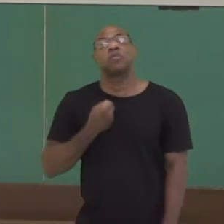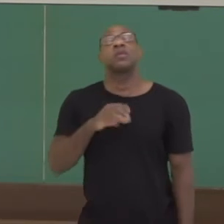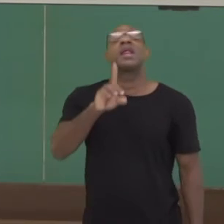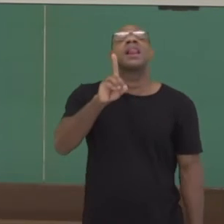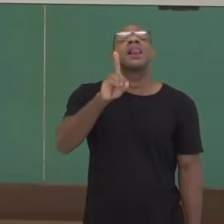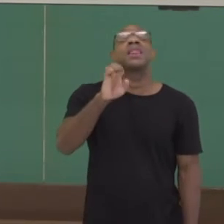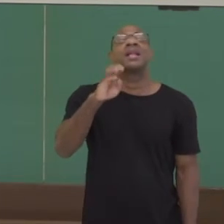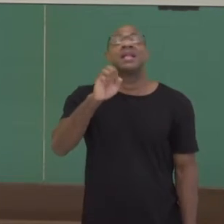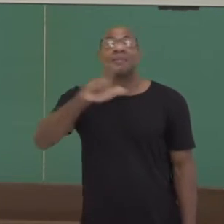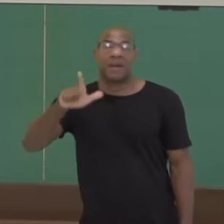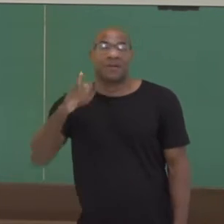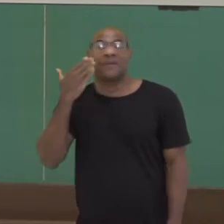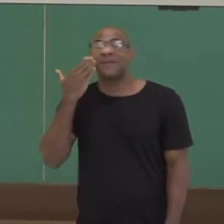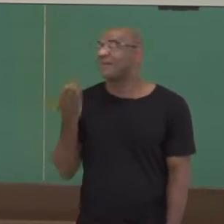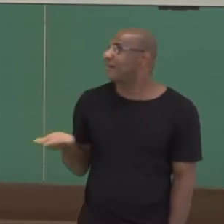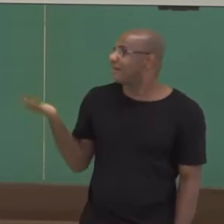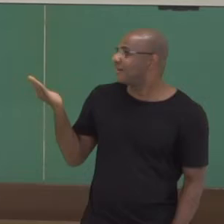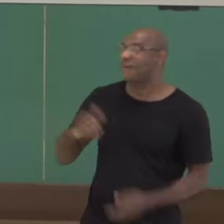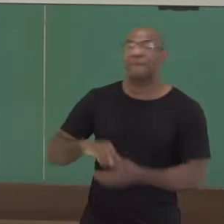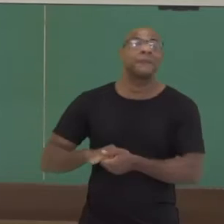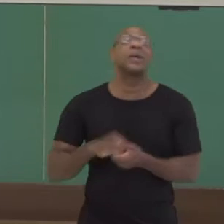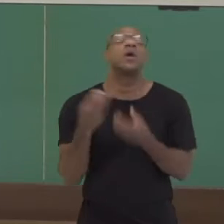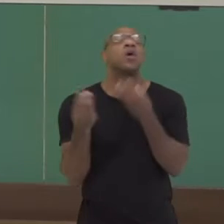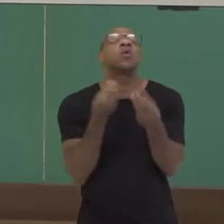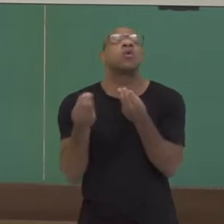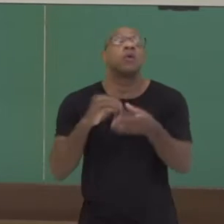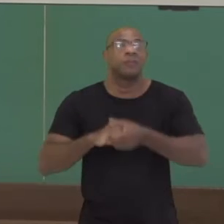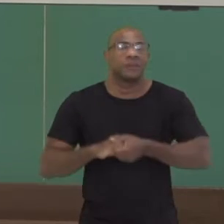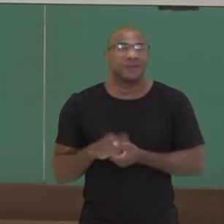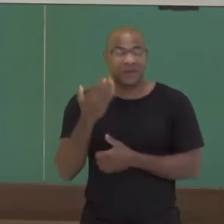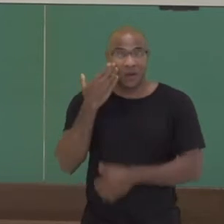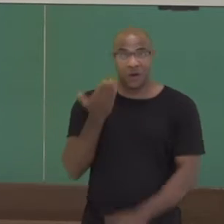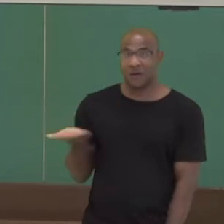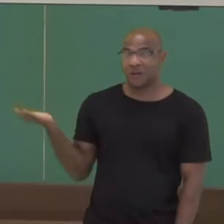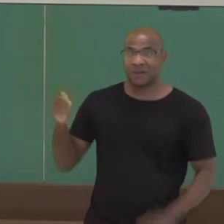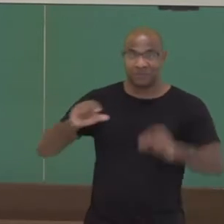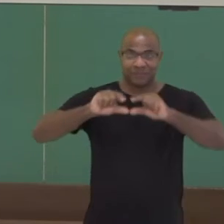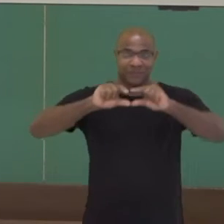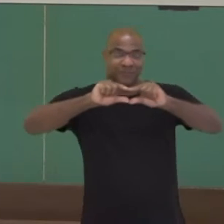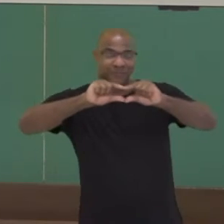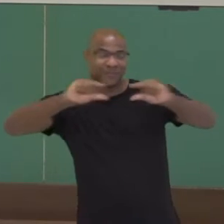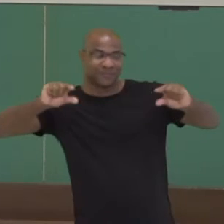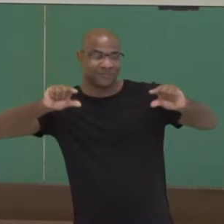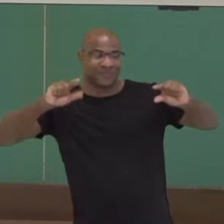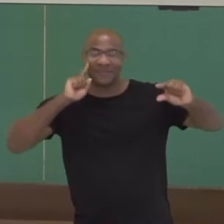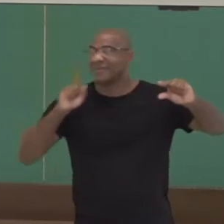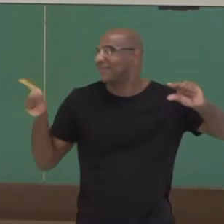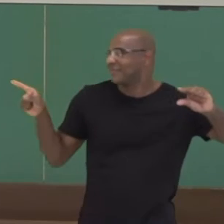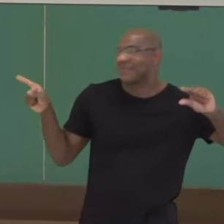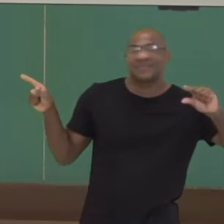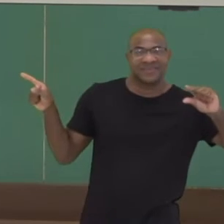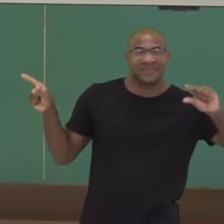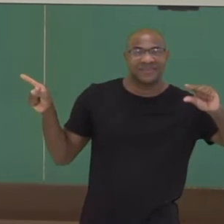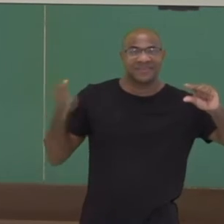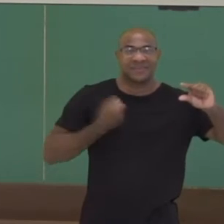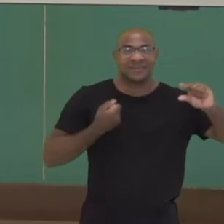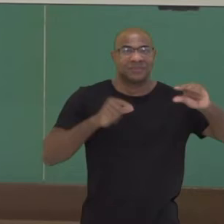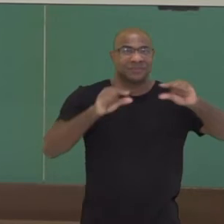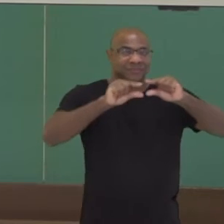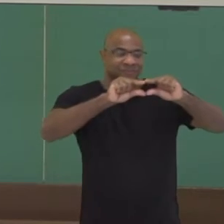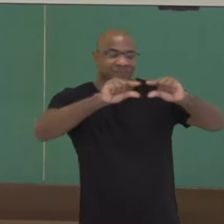decimais. Então, como ficaria? Menos 2,5 mais 4 é igual a 1,5. Ah, mas eu